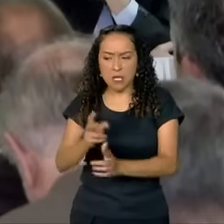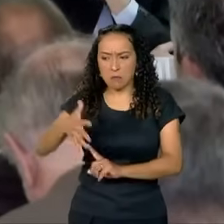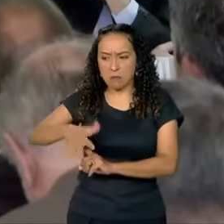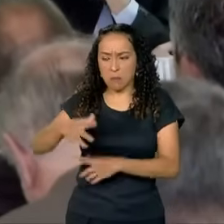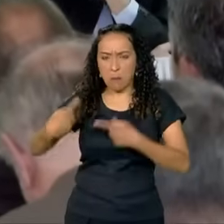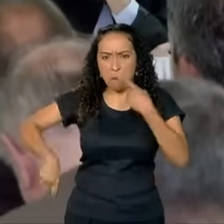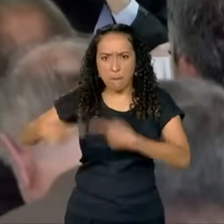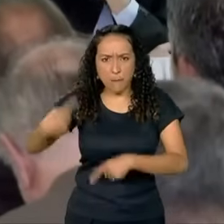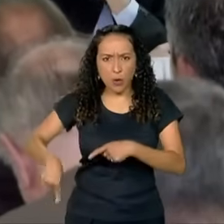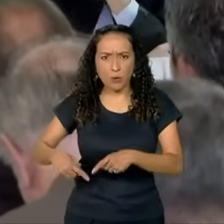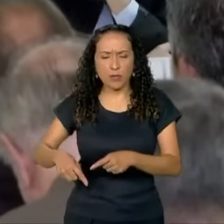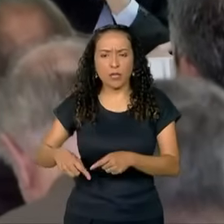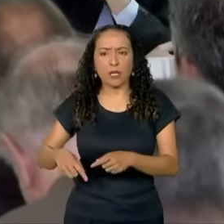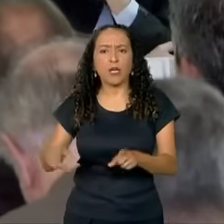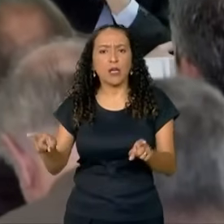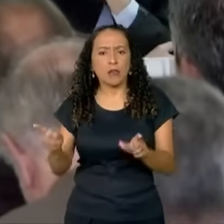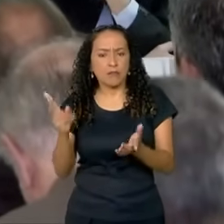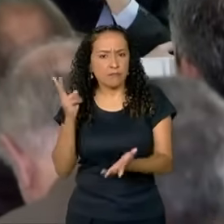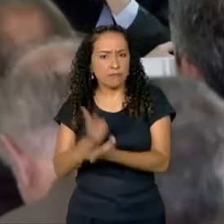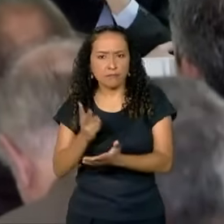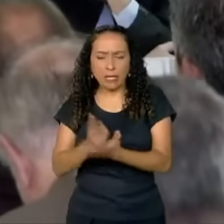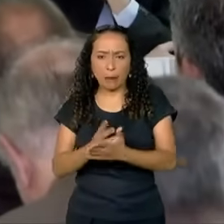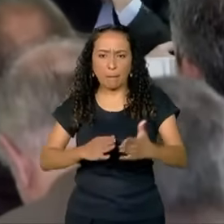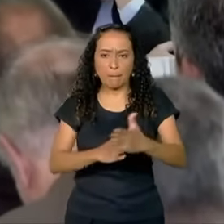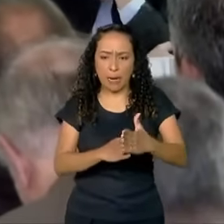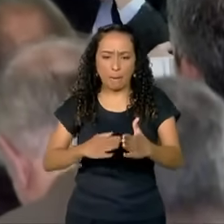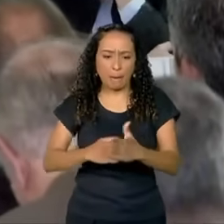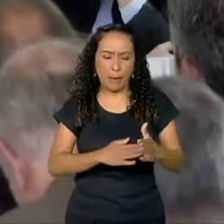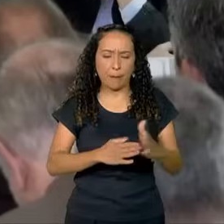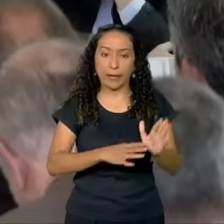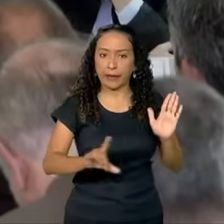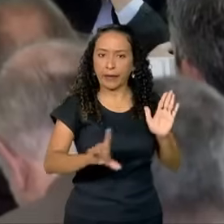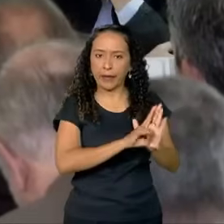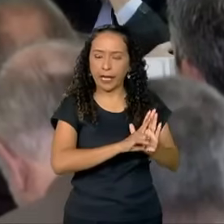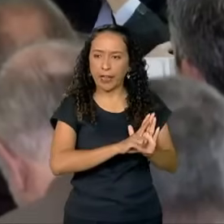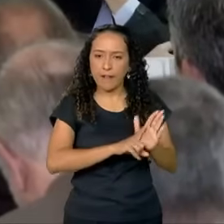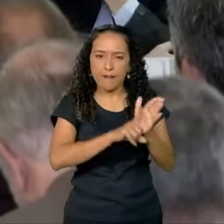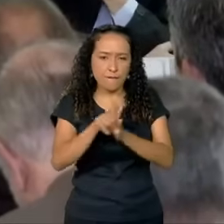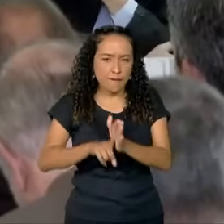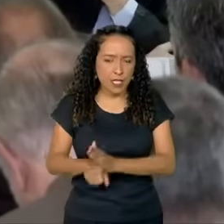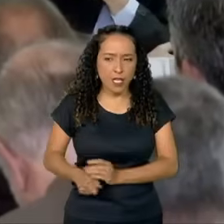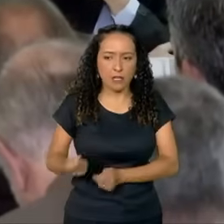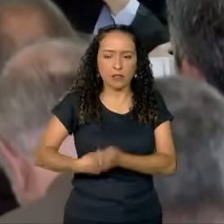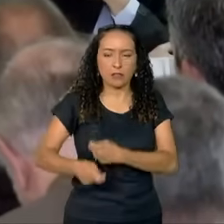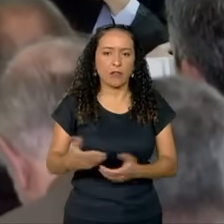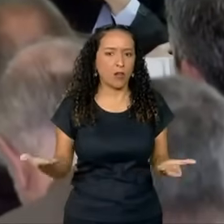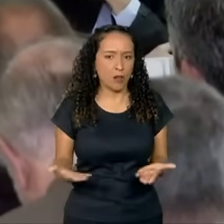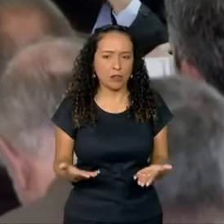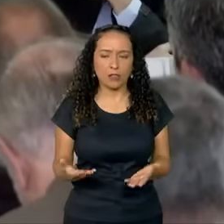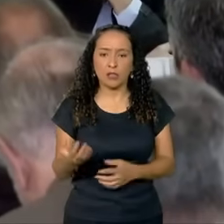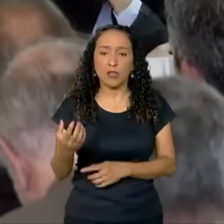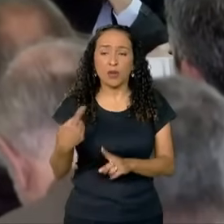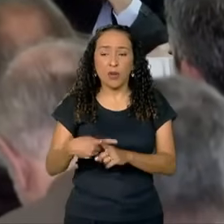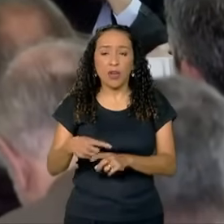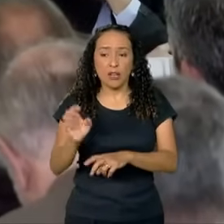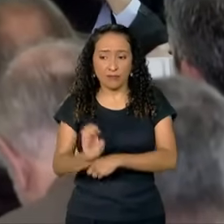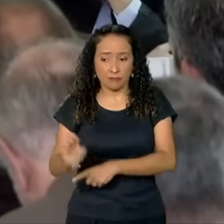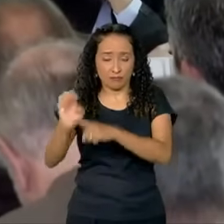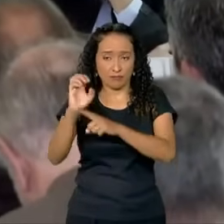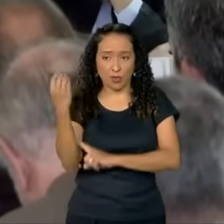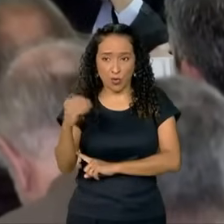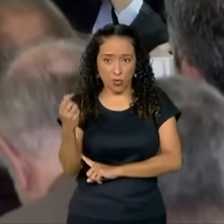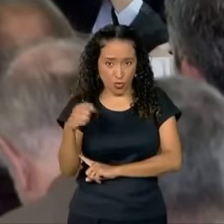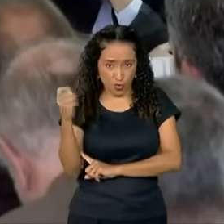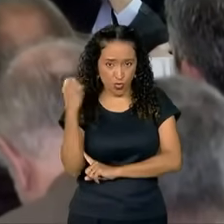com as mesmas restrições da legislação fiscal, da forma como ela se encontra, o Rio Grande do Sul já é um estado que tem dificuldades para